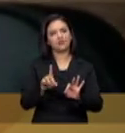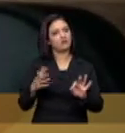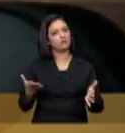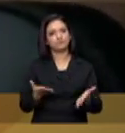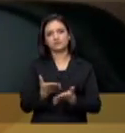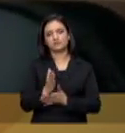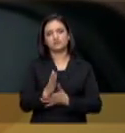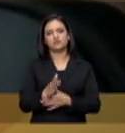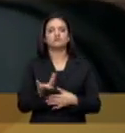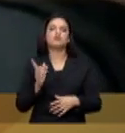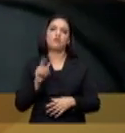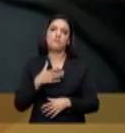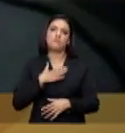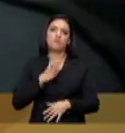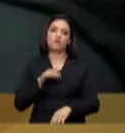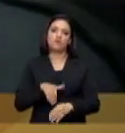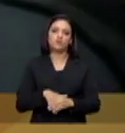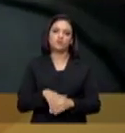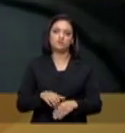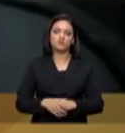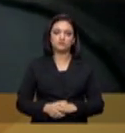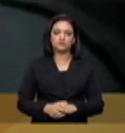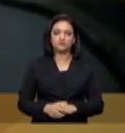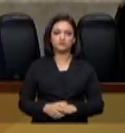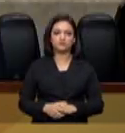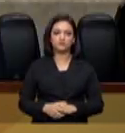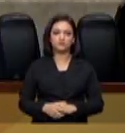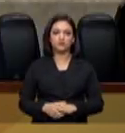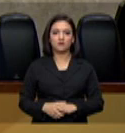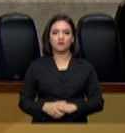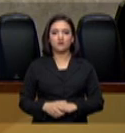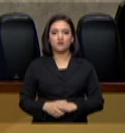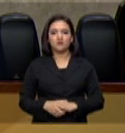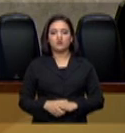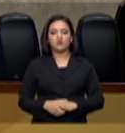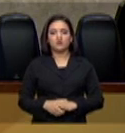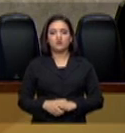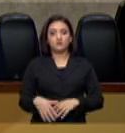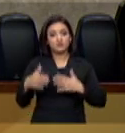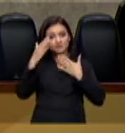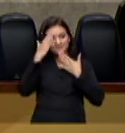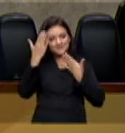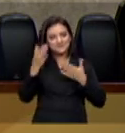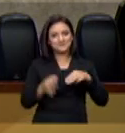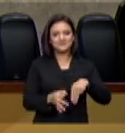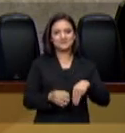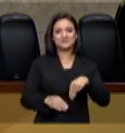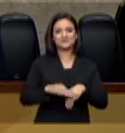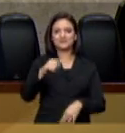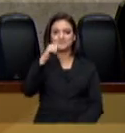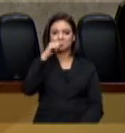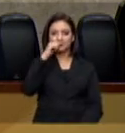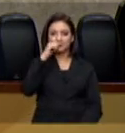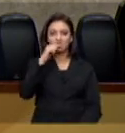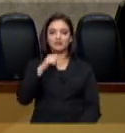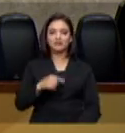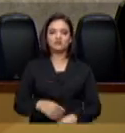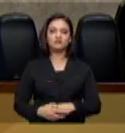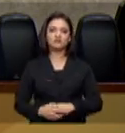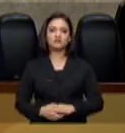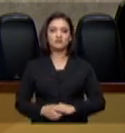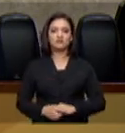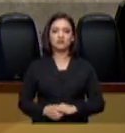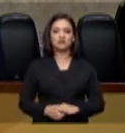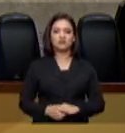é como voto, senhor presidente. Muito obrigado, ministro Edson Fachin, por esse brilhante voto que Vossa Excelência acaba